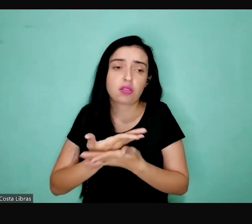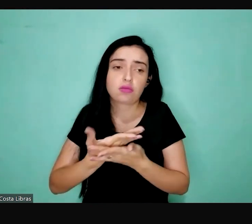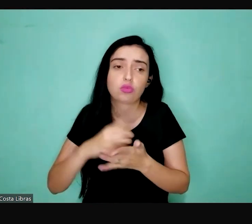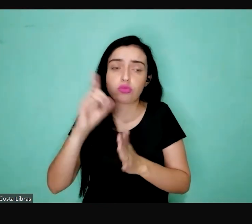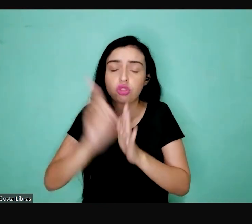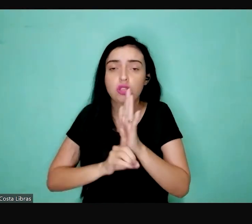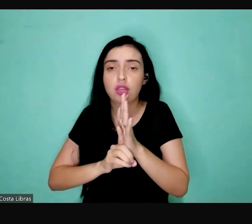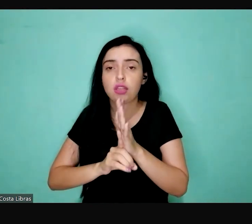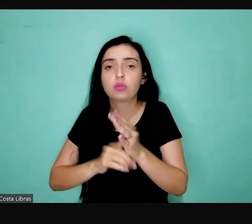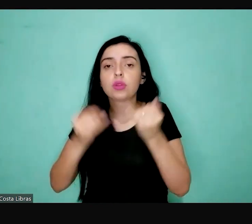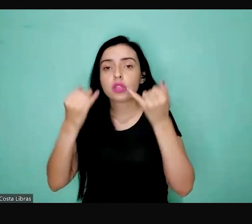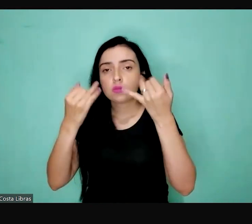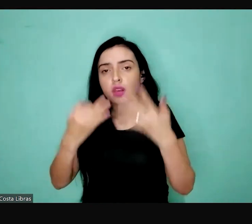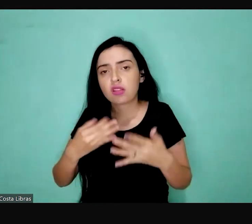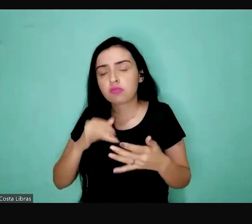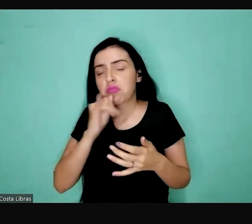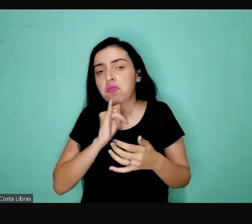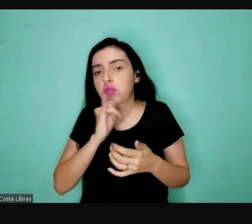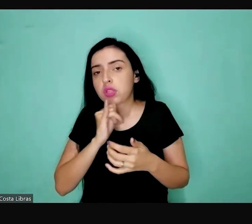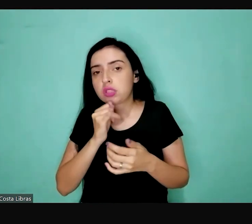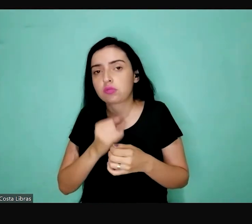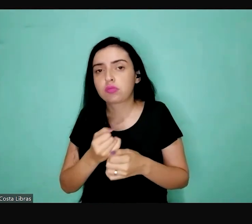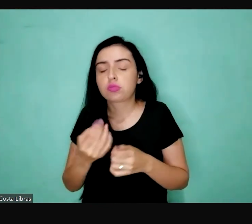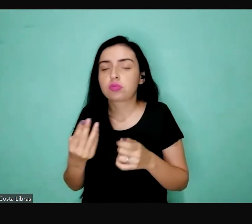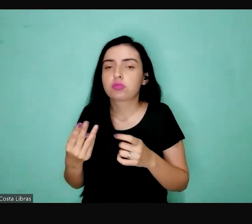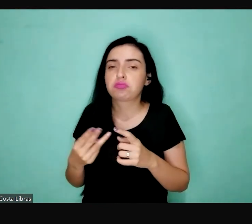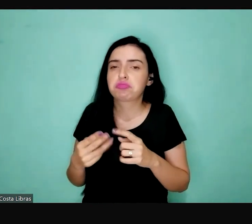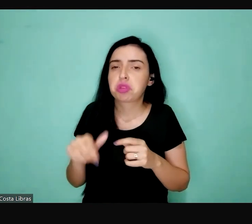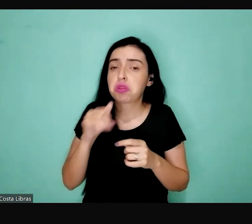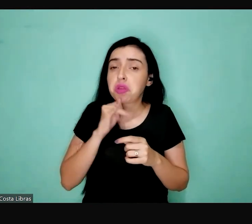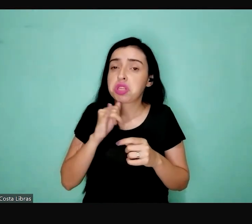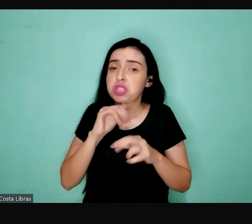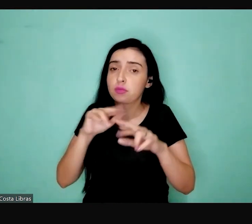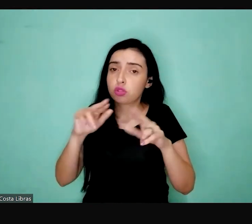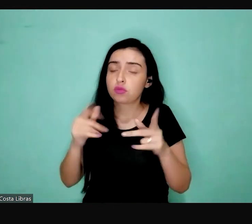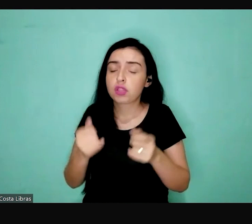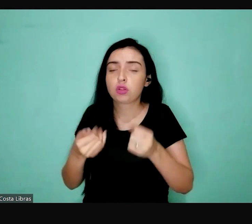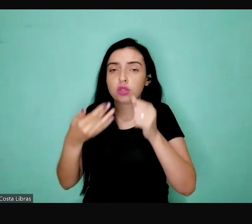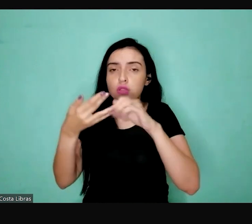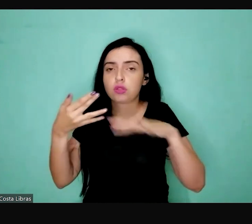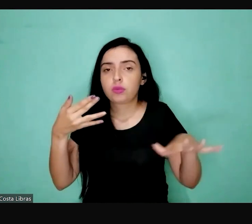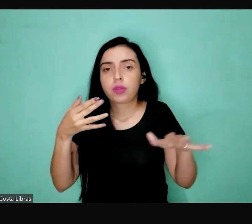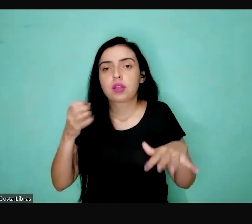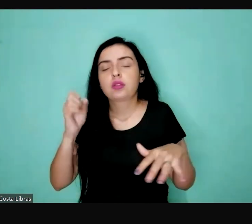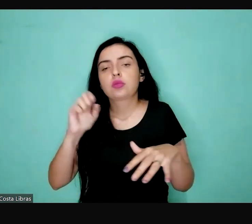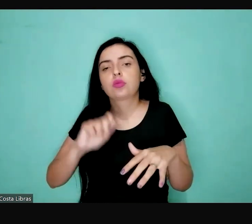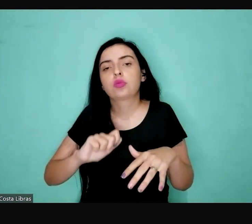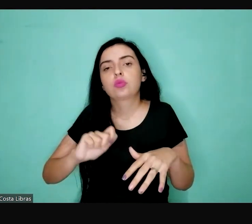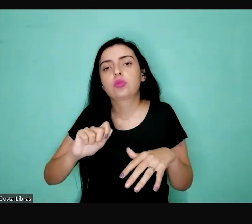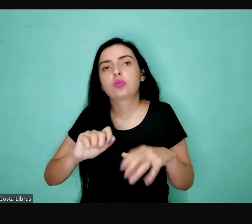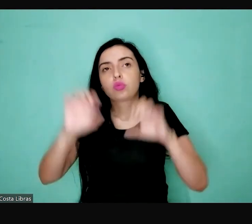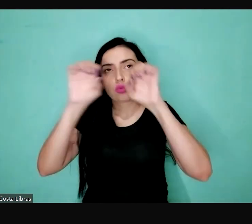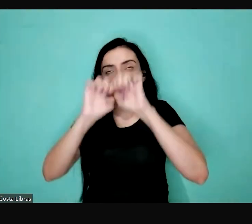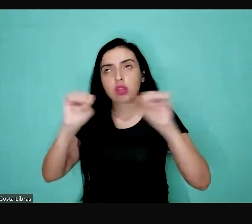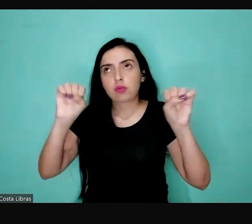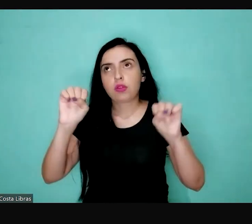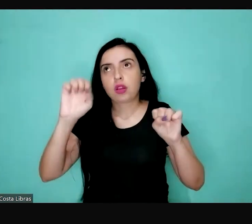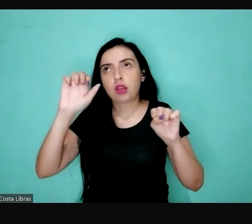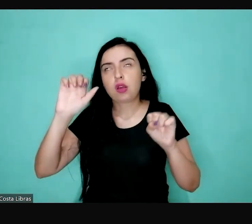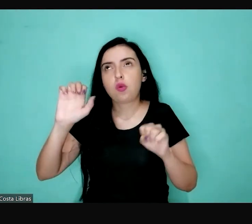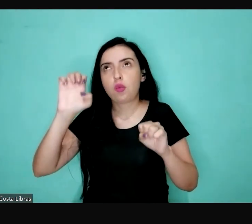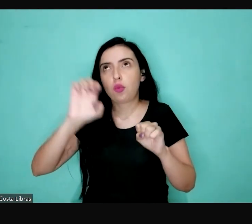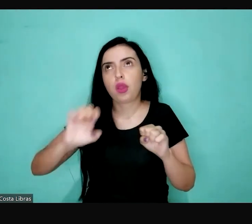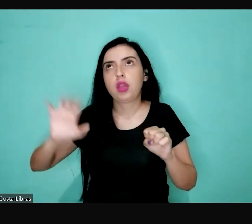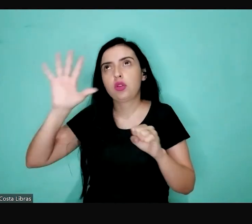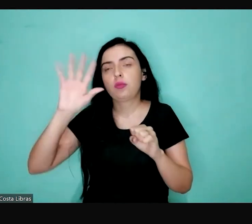disso só como um exemplo, como outro exemplo de que a jurisprudência do Tribunal Europeu ingressa na Espanha e tem efeitos